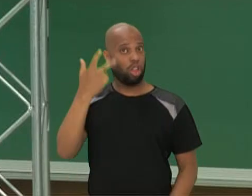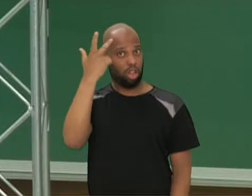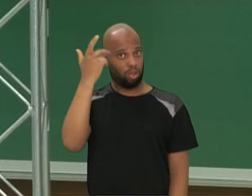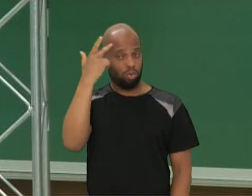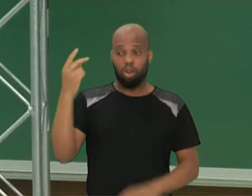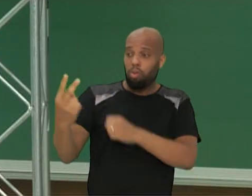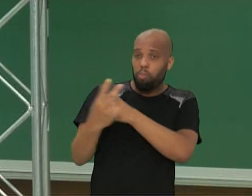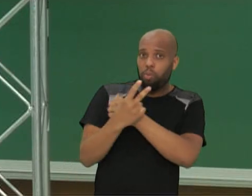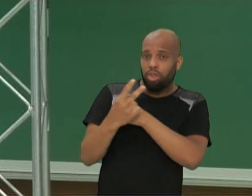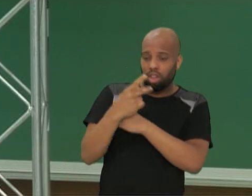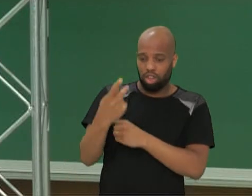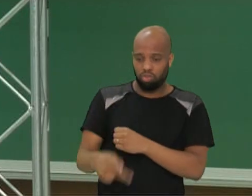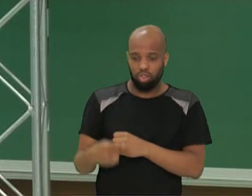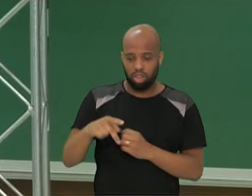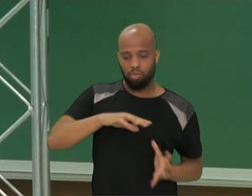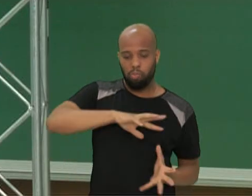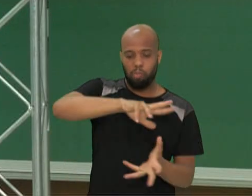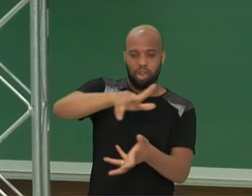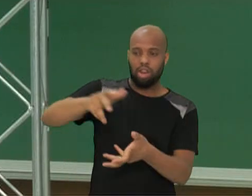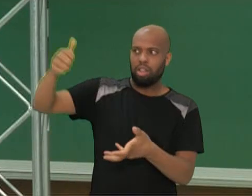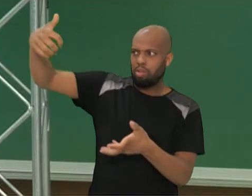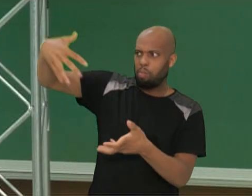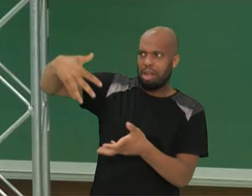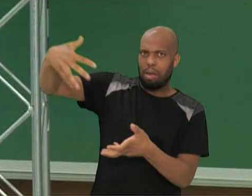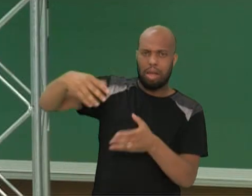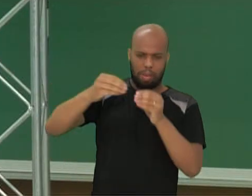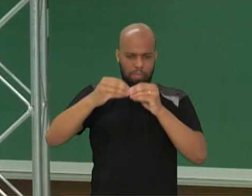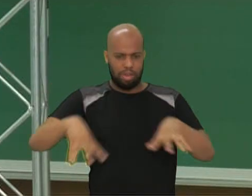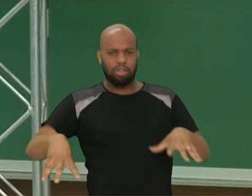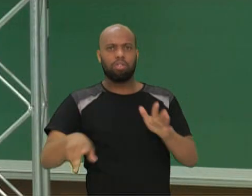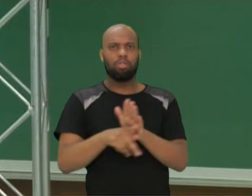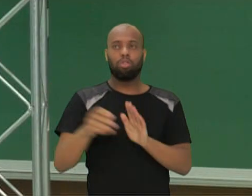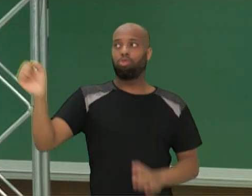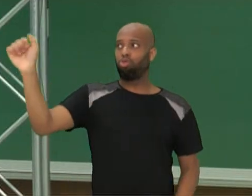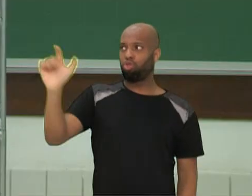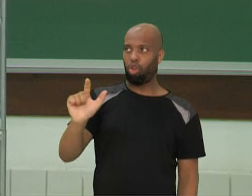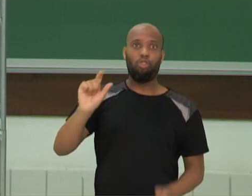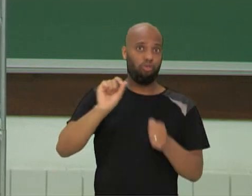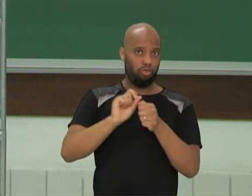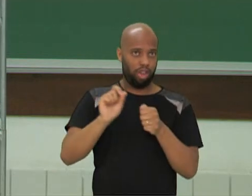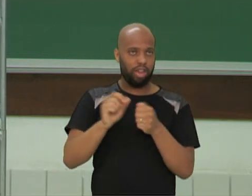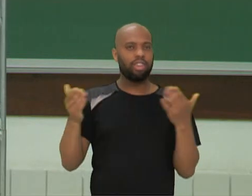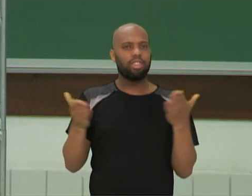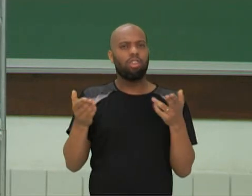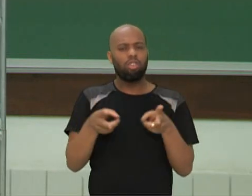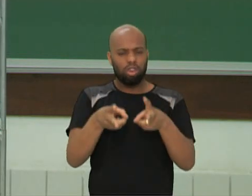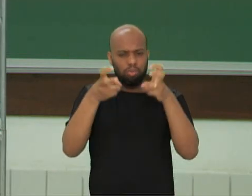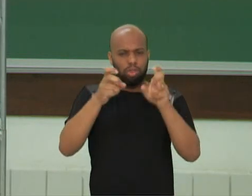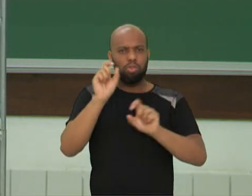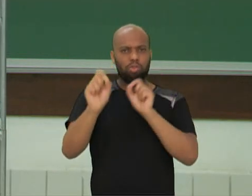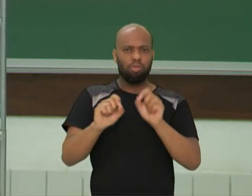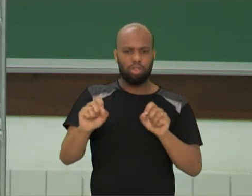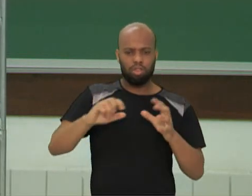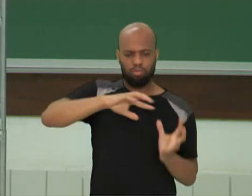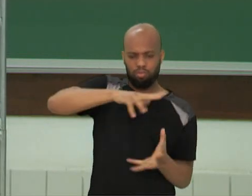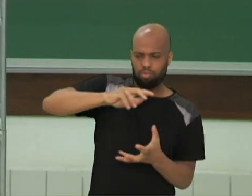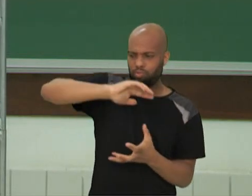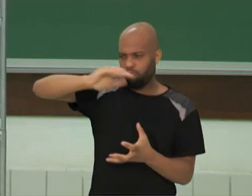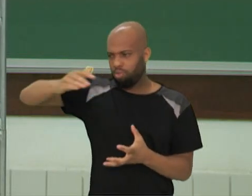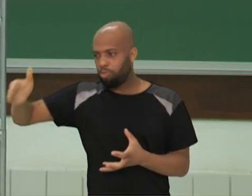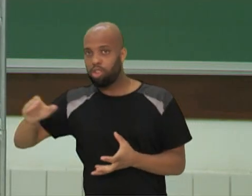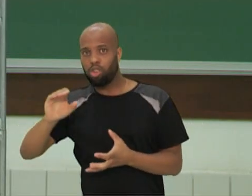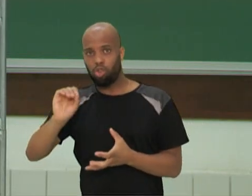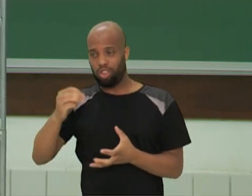que protege o nosso planeta da radiação nociva emitida pelo Sol. A gente vai perceber que a camada de ozônio, ao longo